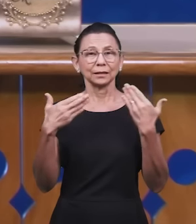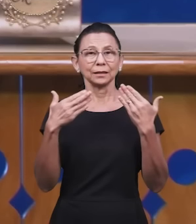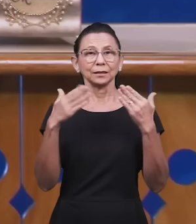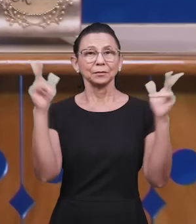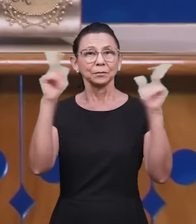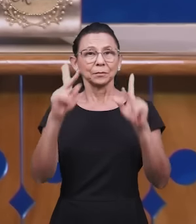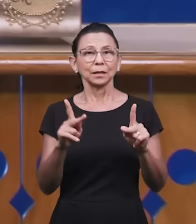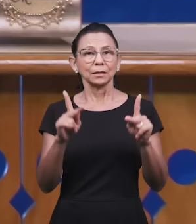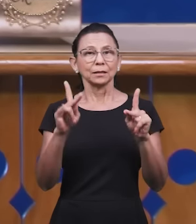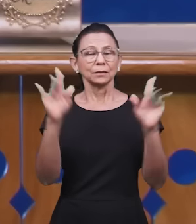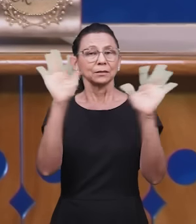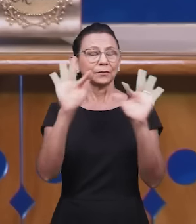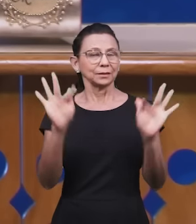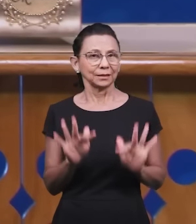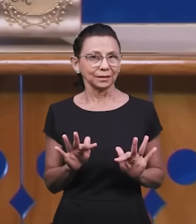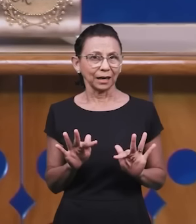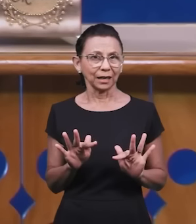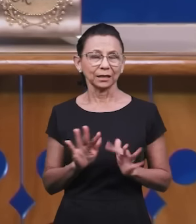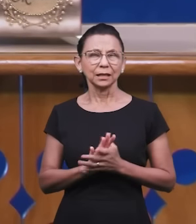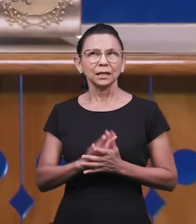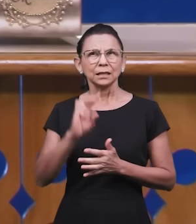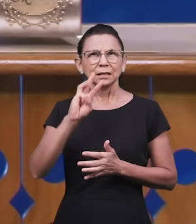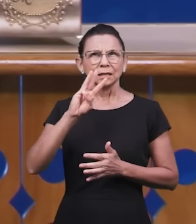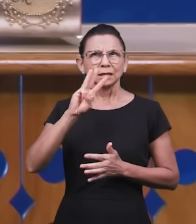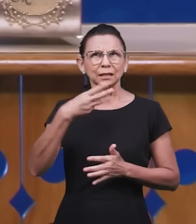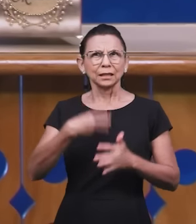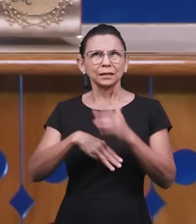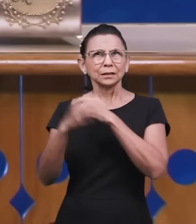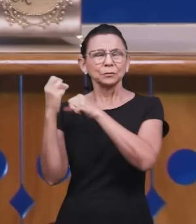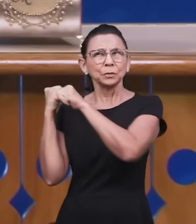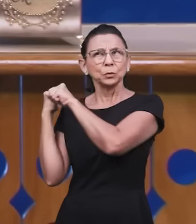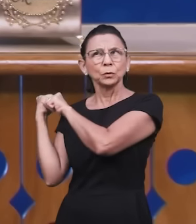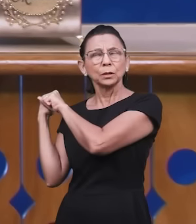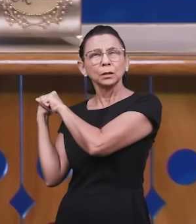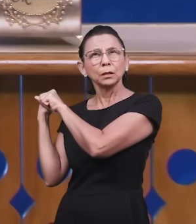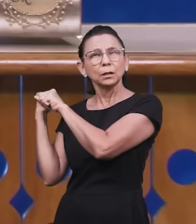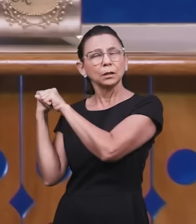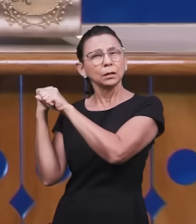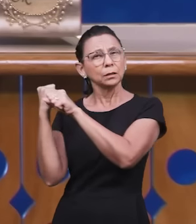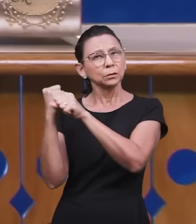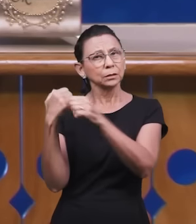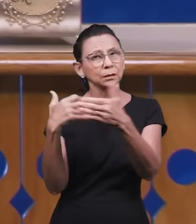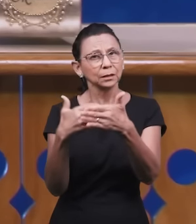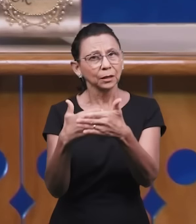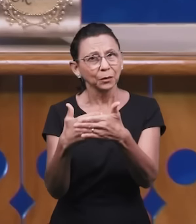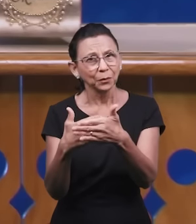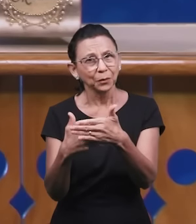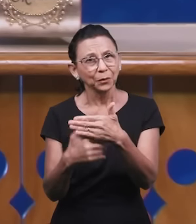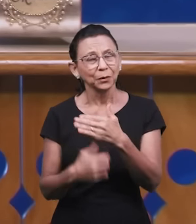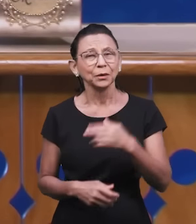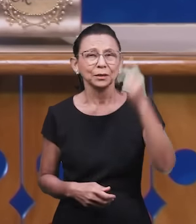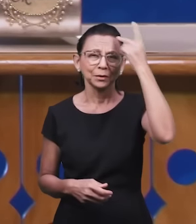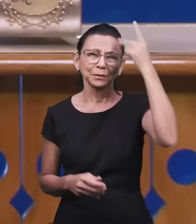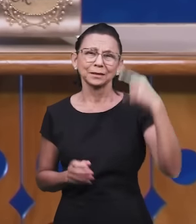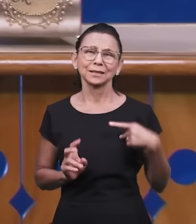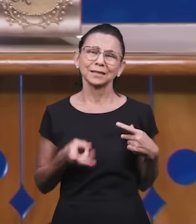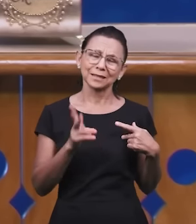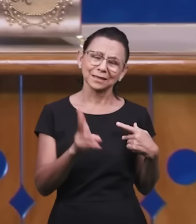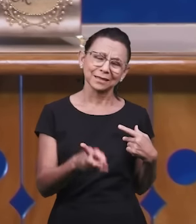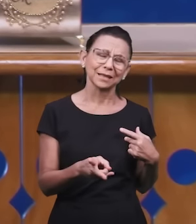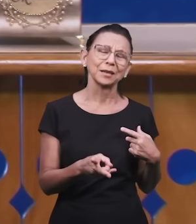na verdade, durante esses 3.000 últimos anos, podemos dizer assim, ela sempre procurou isso. O